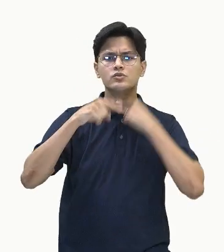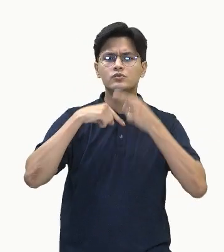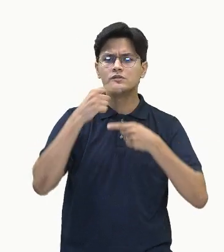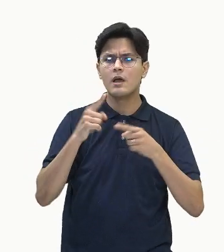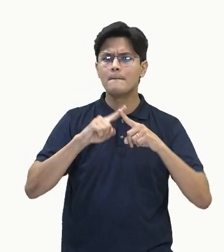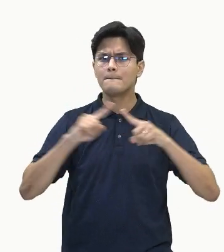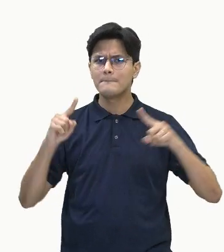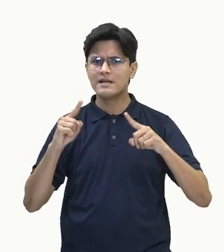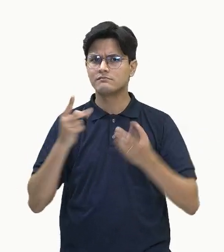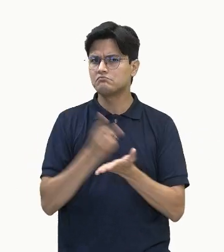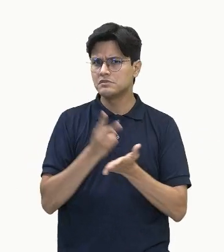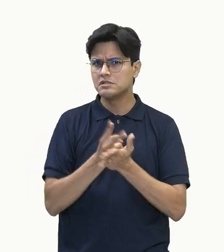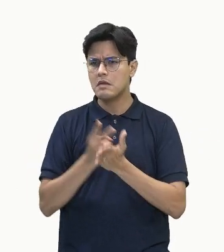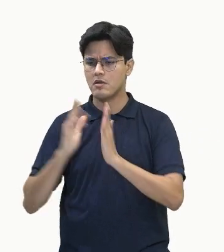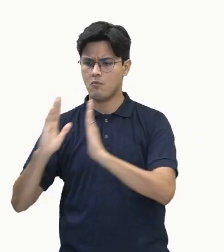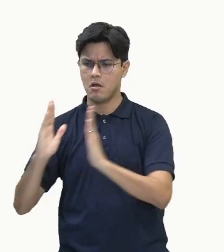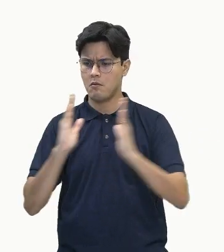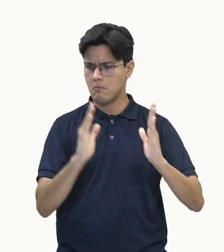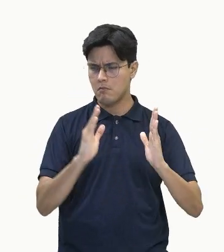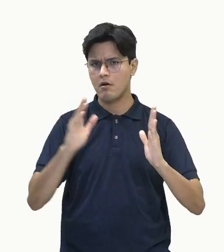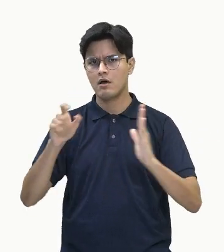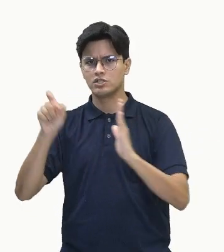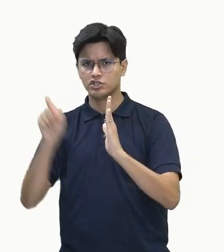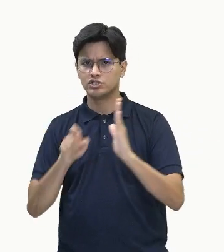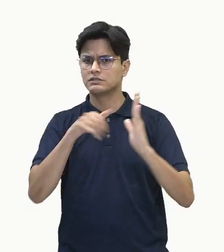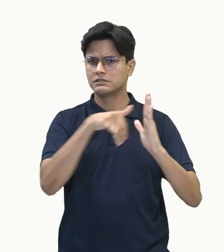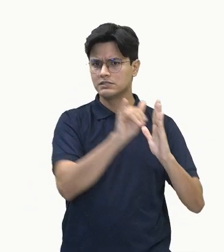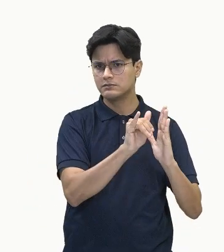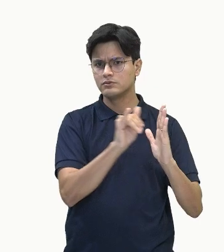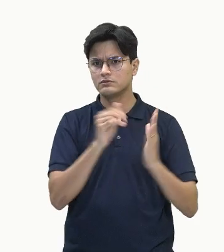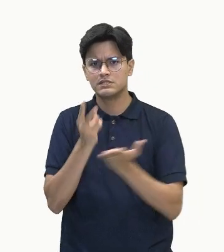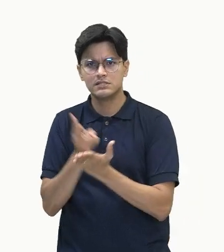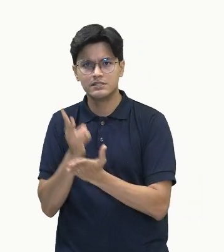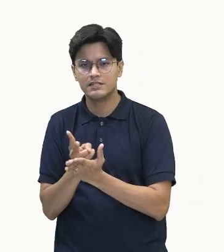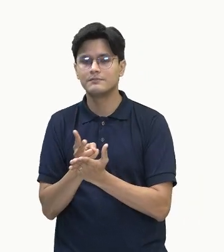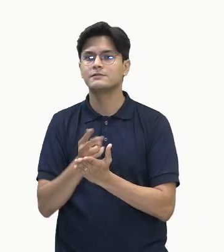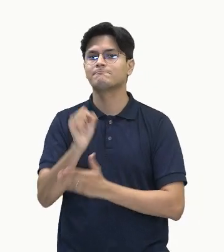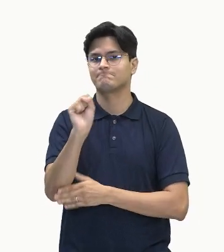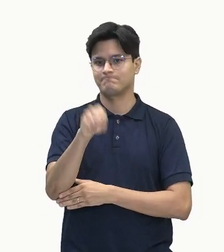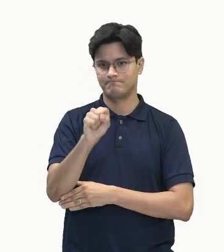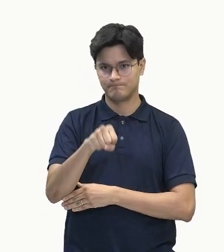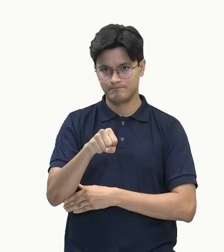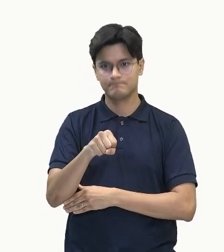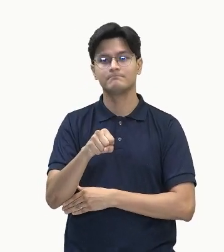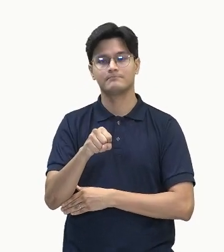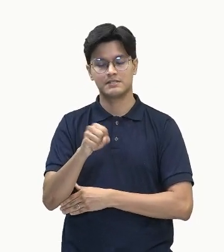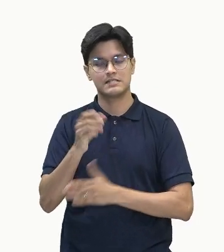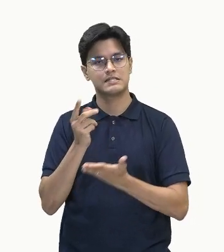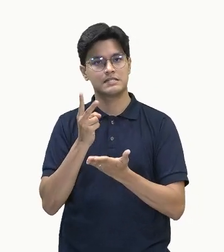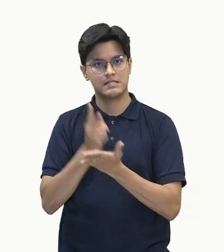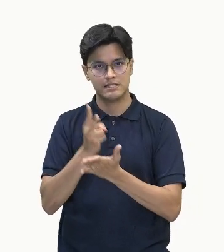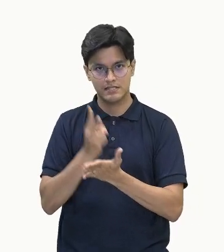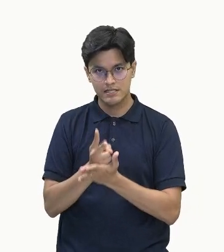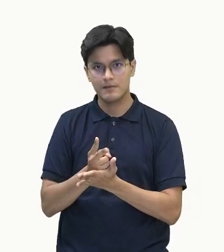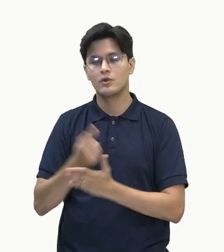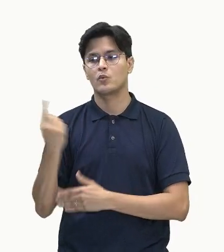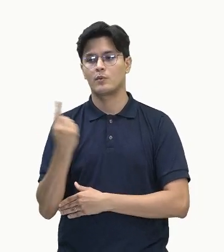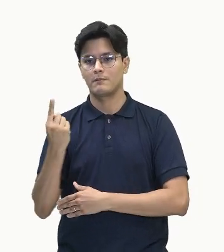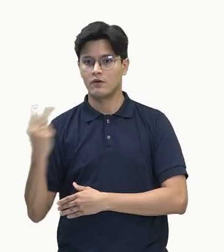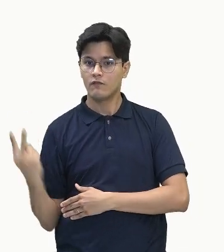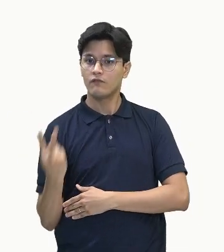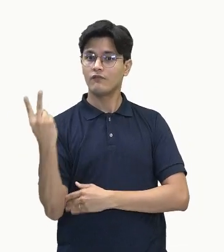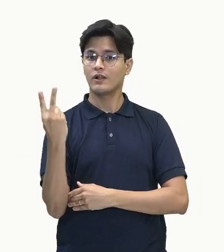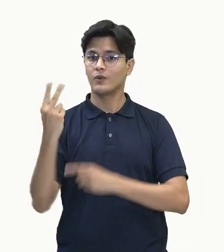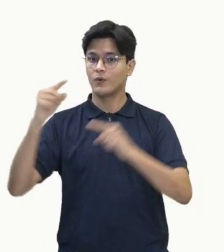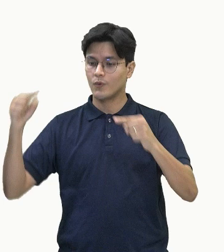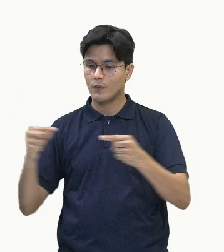ordem? Sim, sempre vai ser nessa ordem. Sempre o primeiro valor vai ser em relação a x e o segundo valor vai